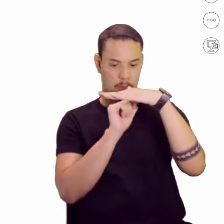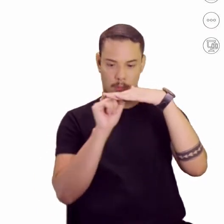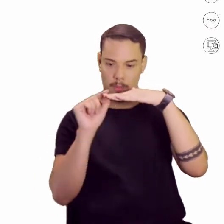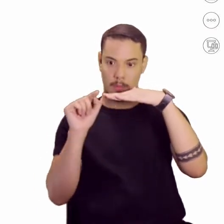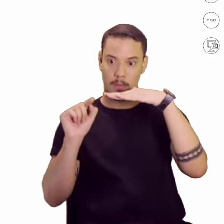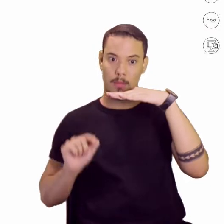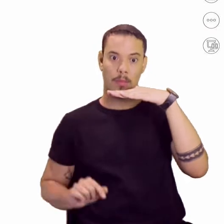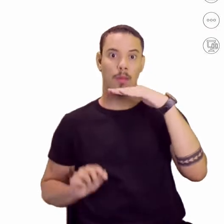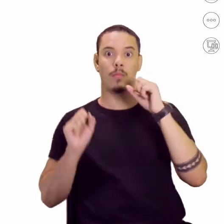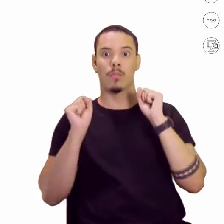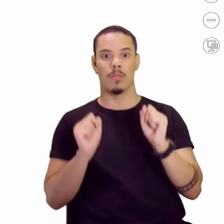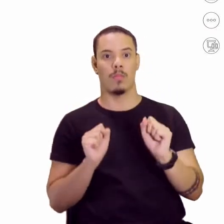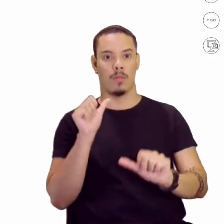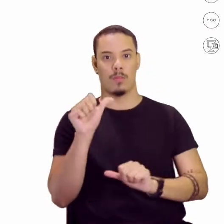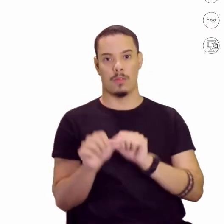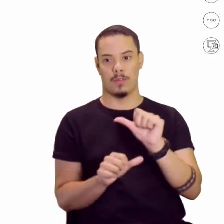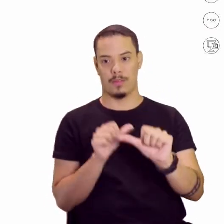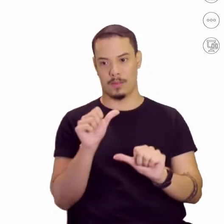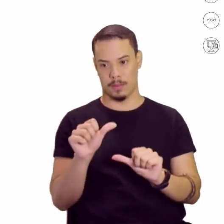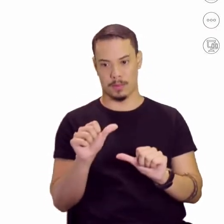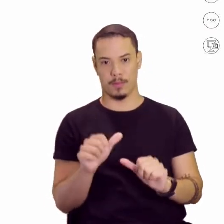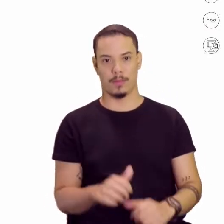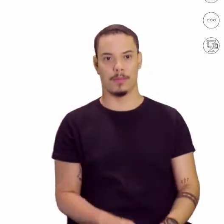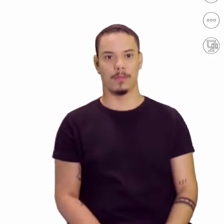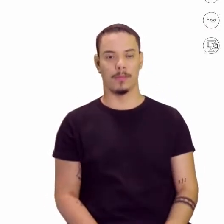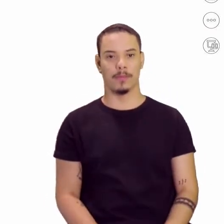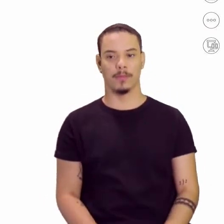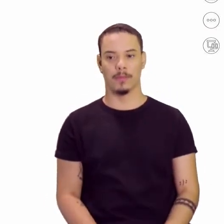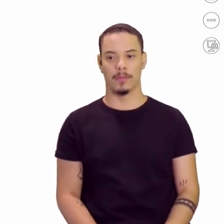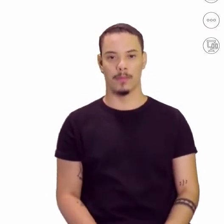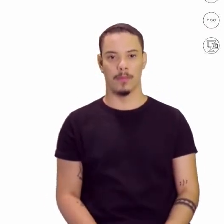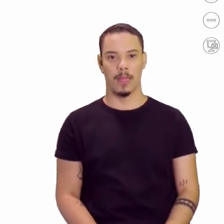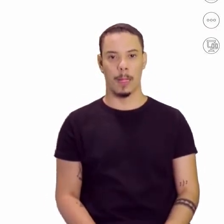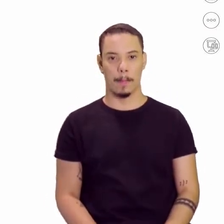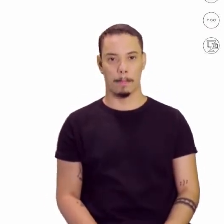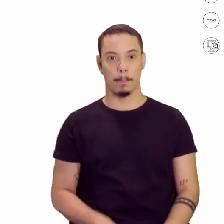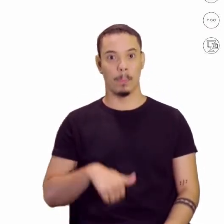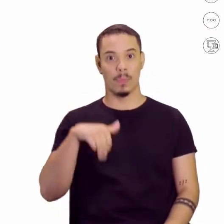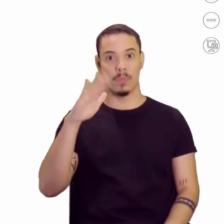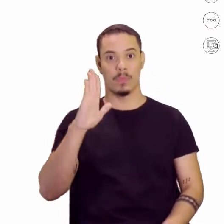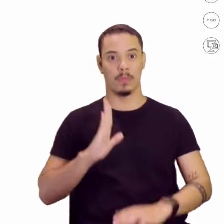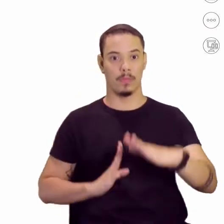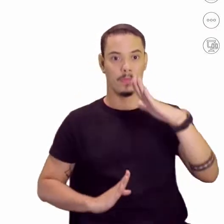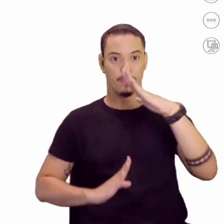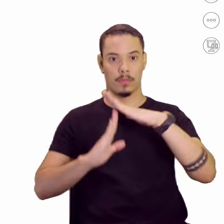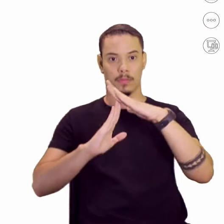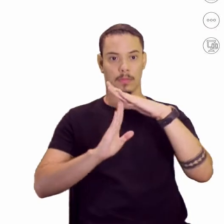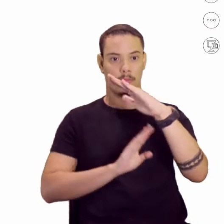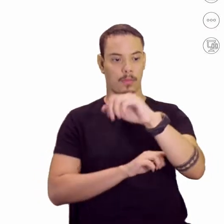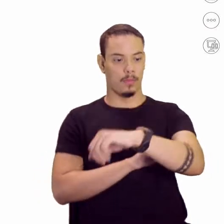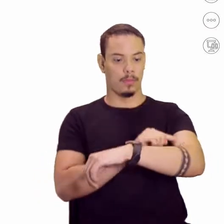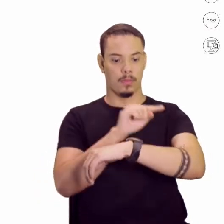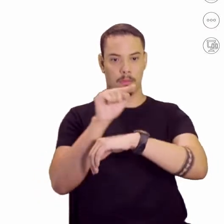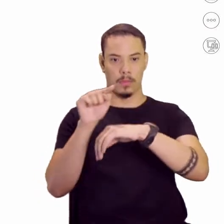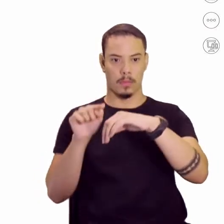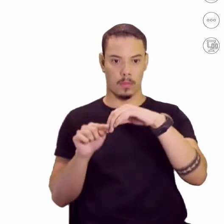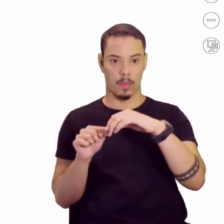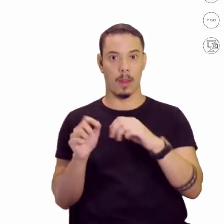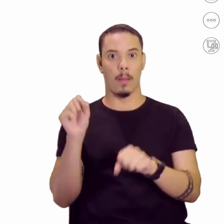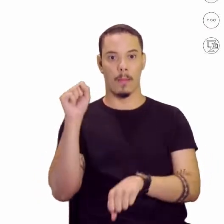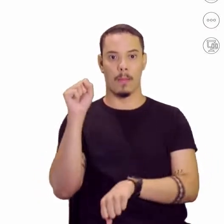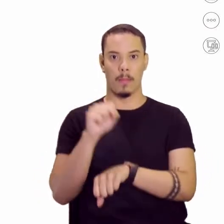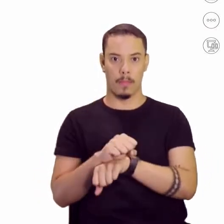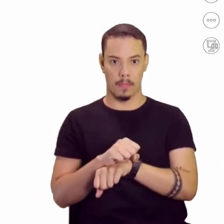Tá indo para cima e para frente. Aqui o ponto mais alto, ok. Ela para nesse ponto